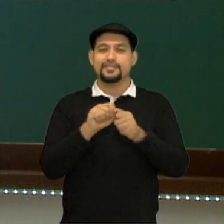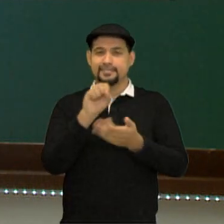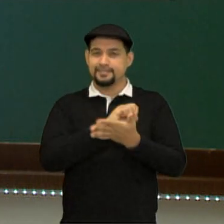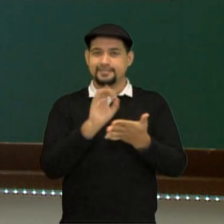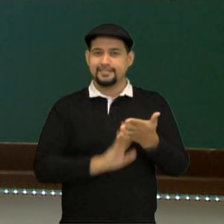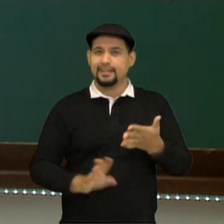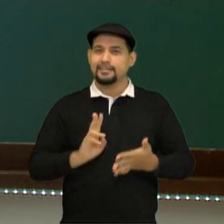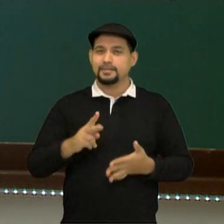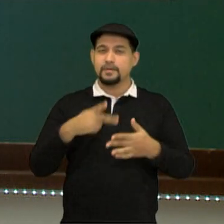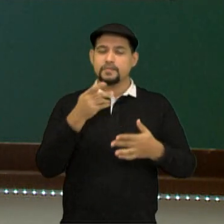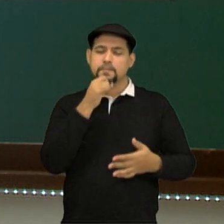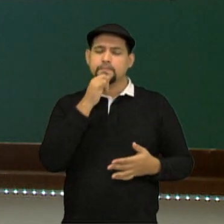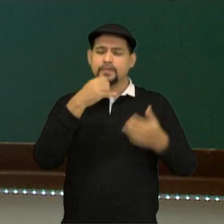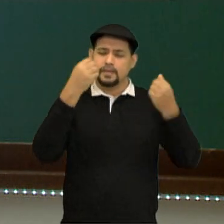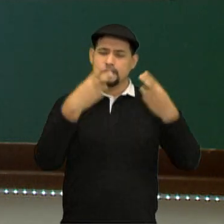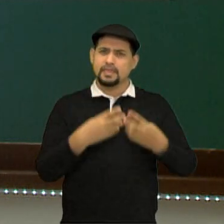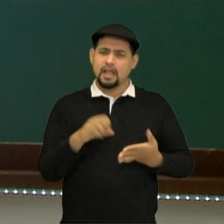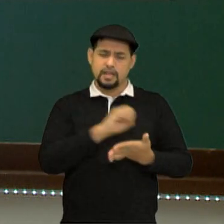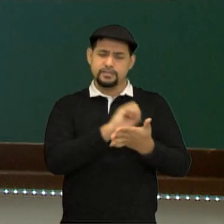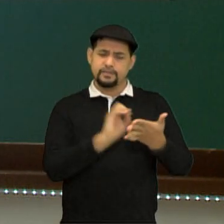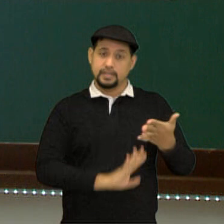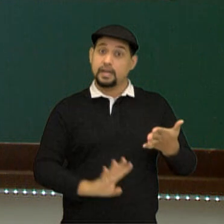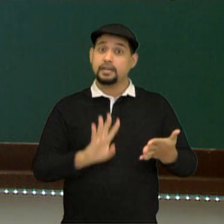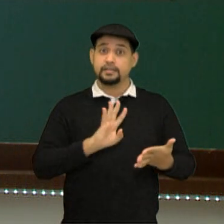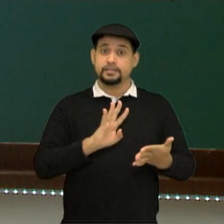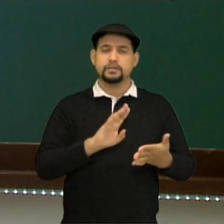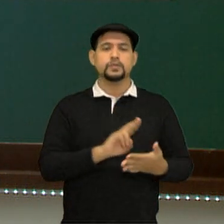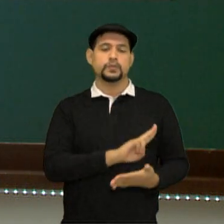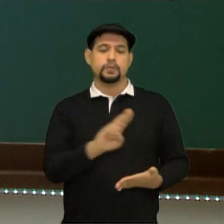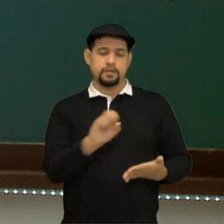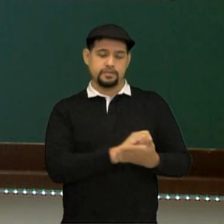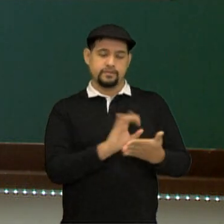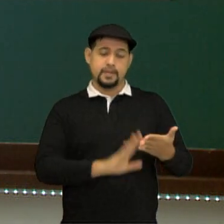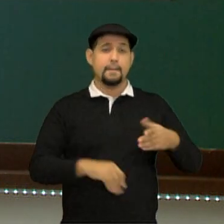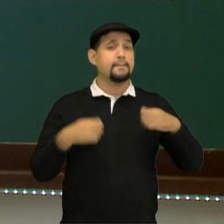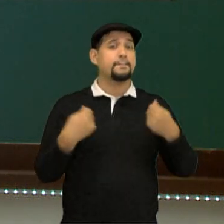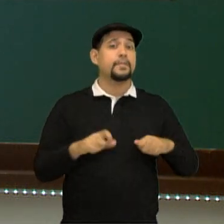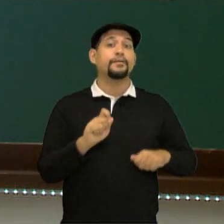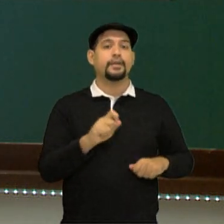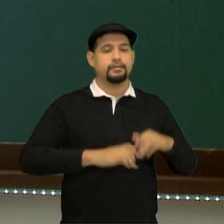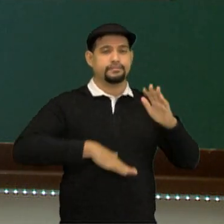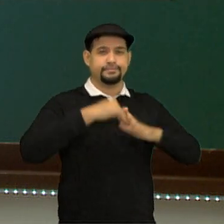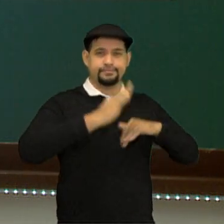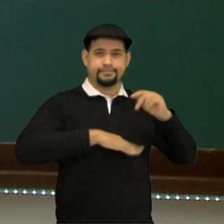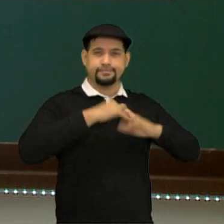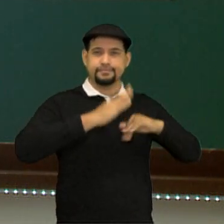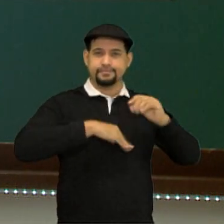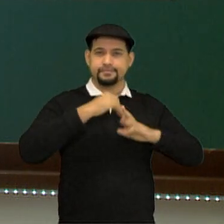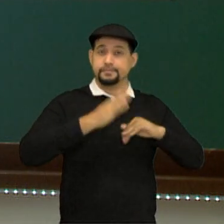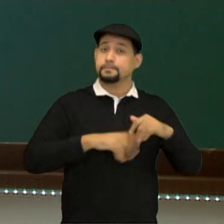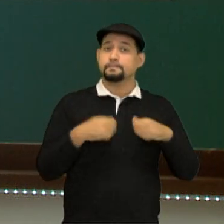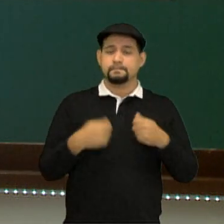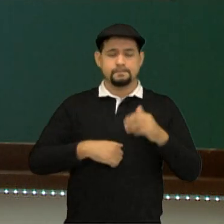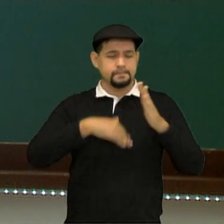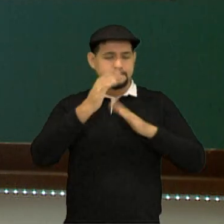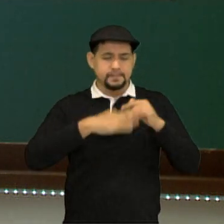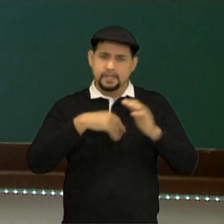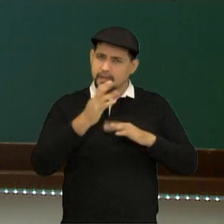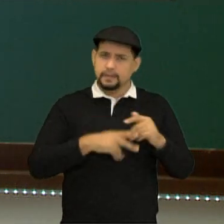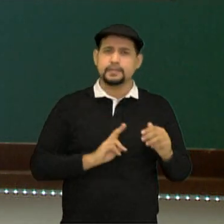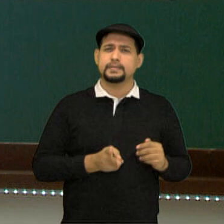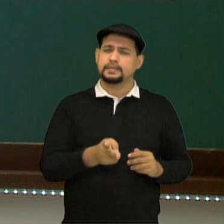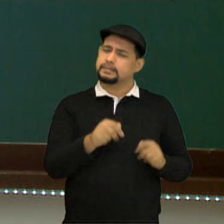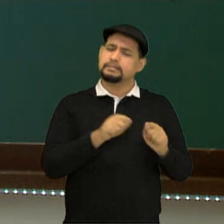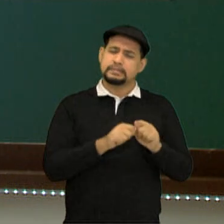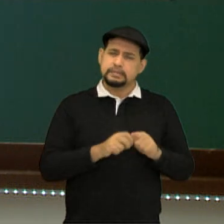Eu sempre digo que exercício, o nome diz exercício, precisa de prática. Assim como o exercício físico, precisa de prática, cada vez